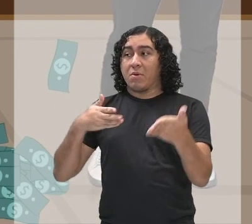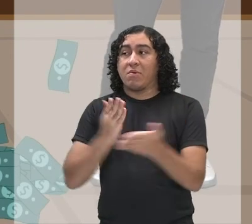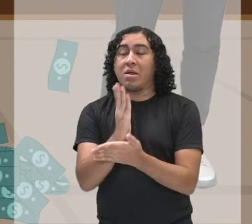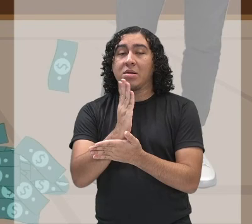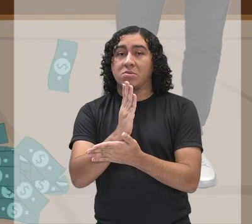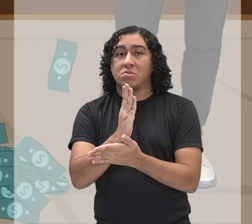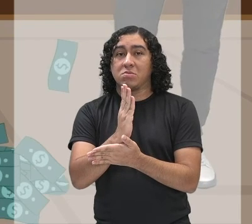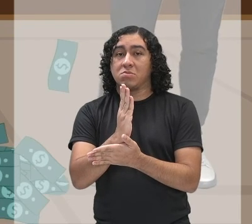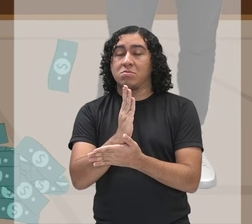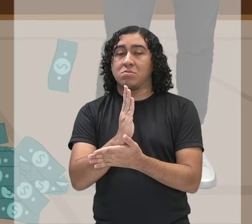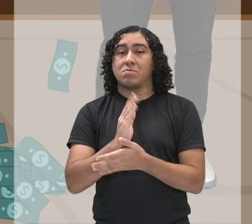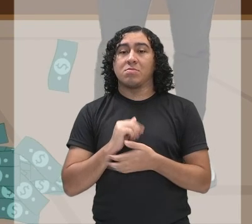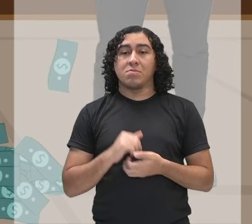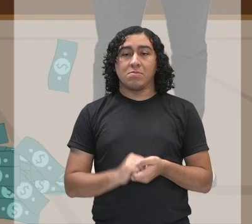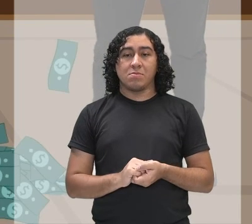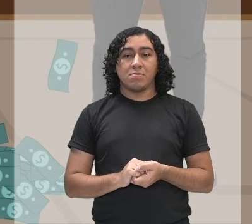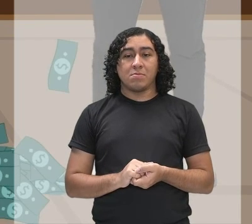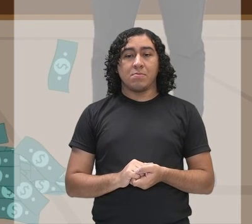Portugal